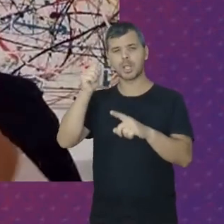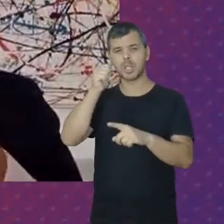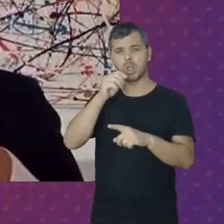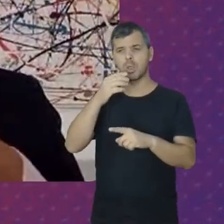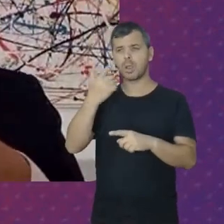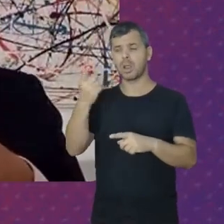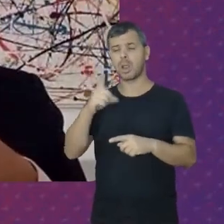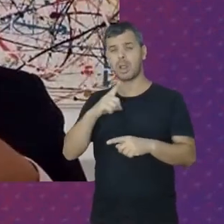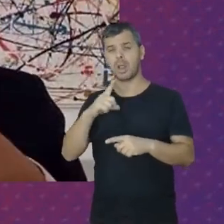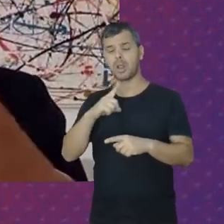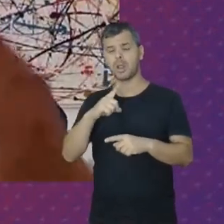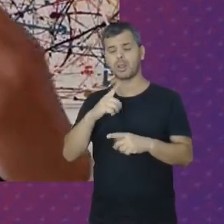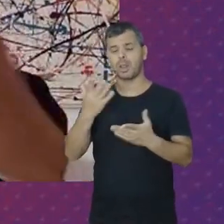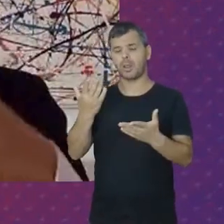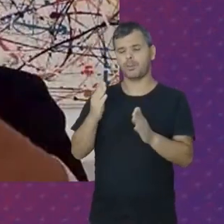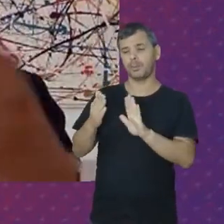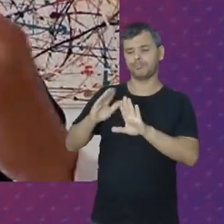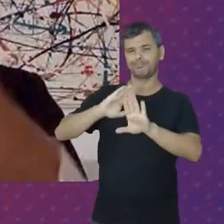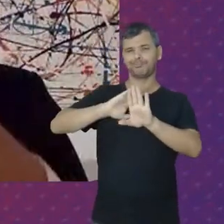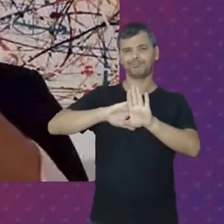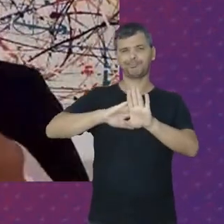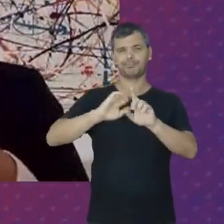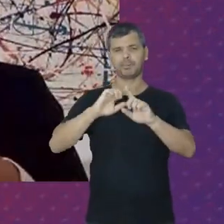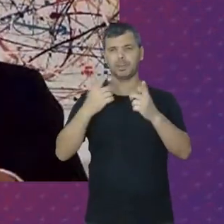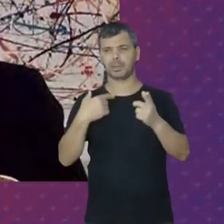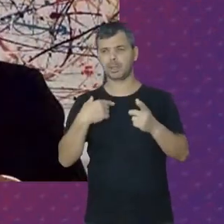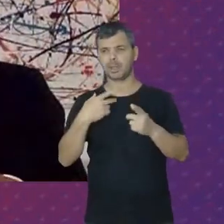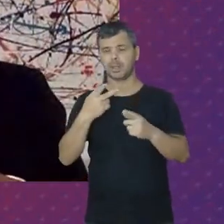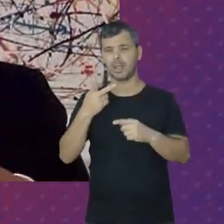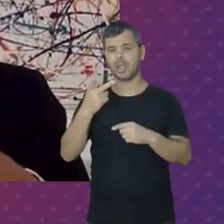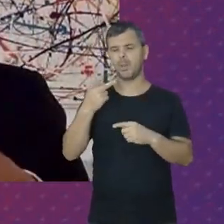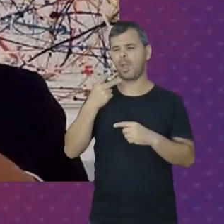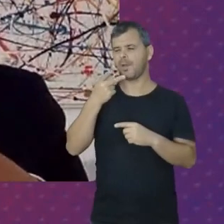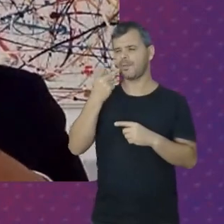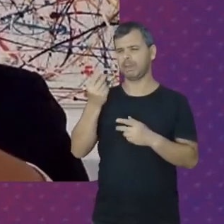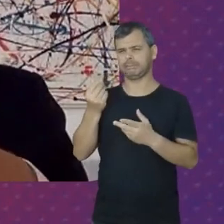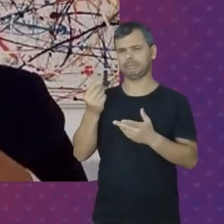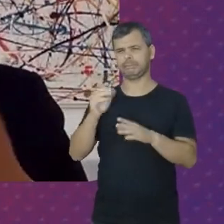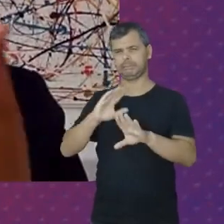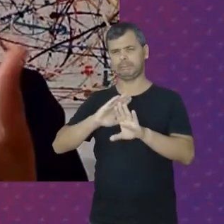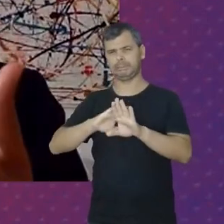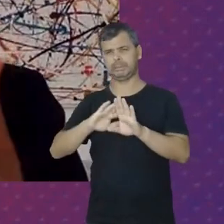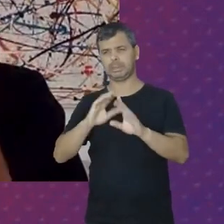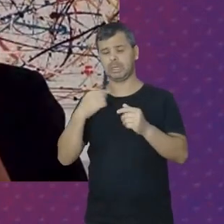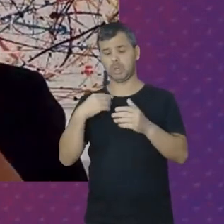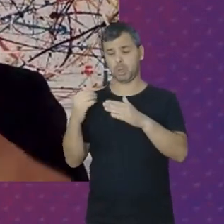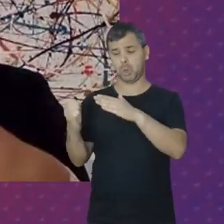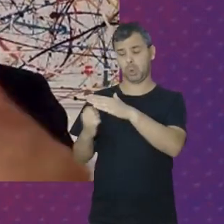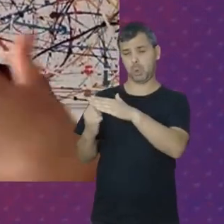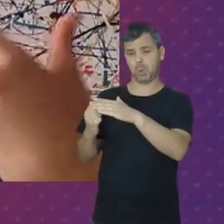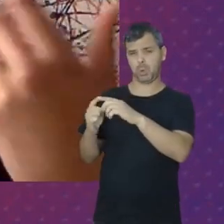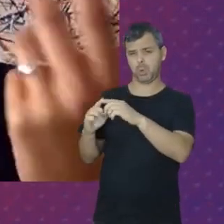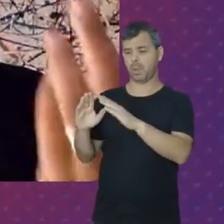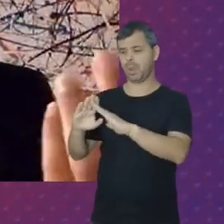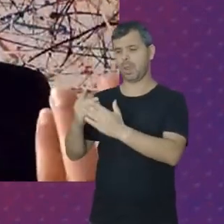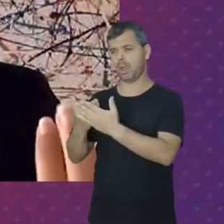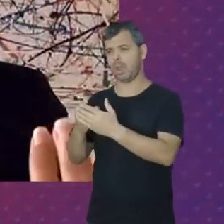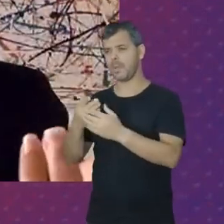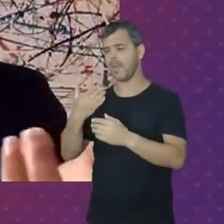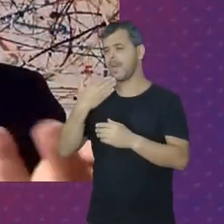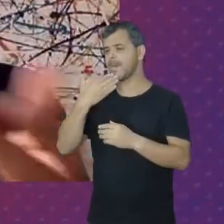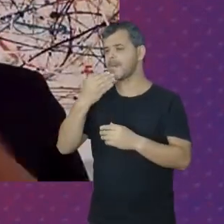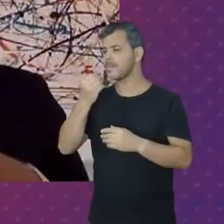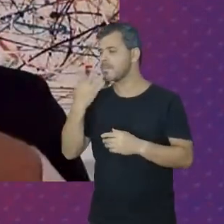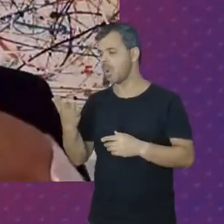ela tem como pano de fundo a noção falaciosa de que o empregador é